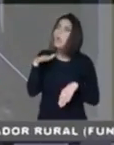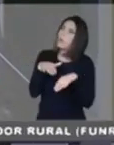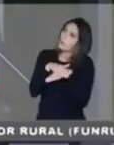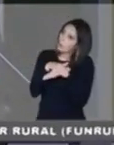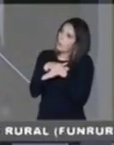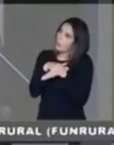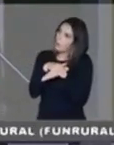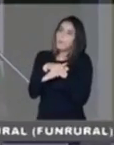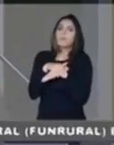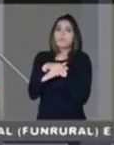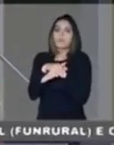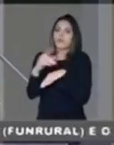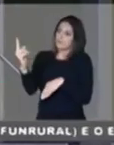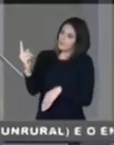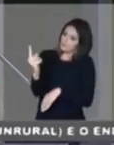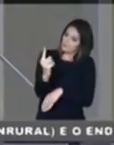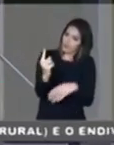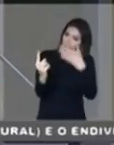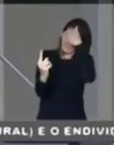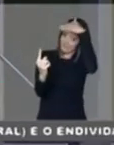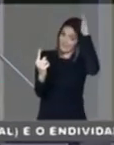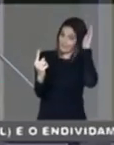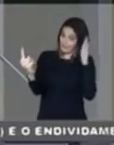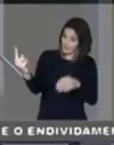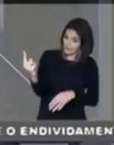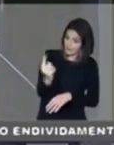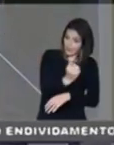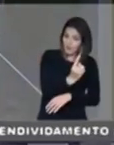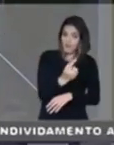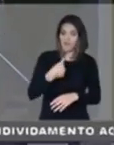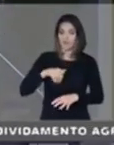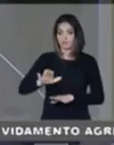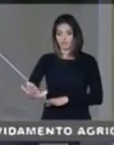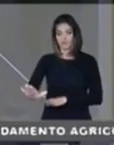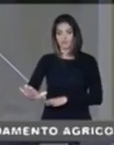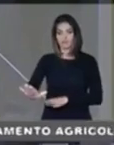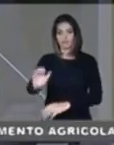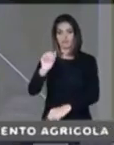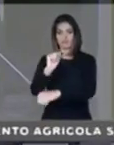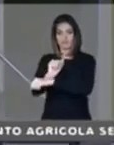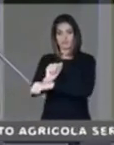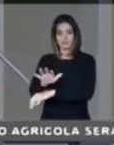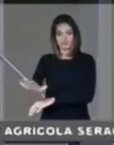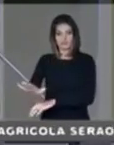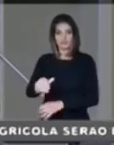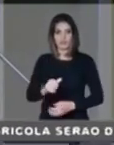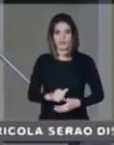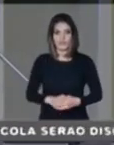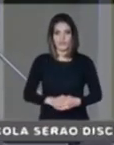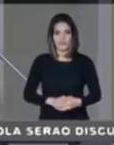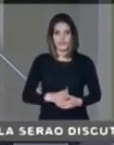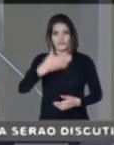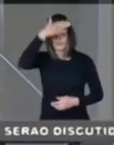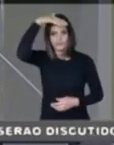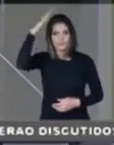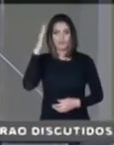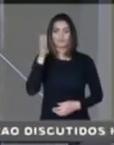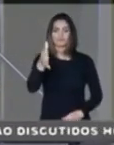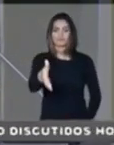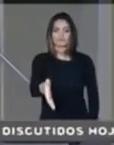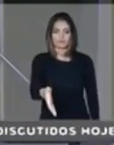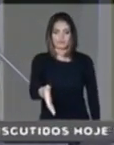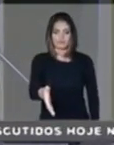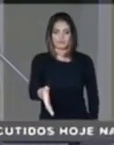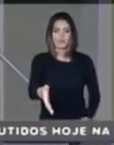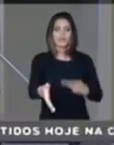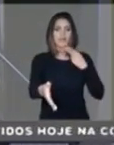quando o presidente Trump passa por ele, manda ele ficar no lugar onde o Trump queria, o Trump dá a mão para ele